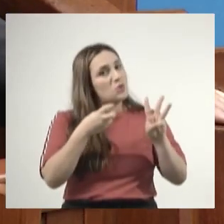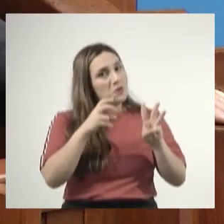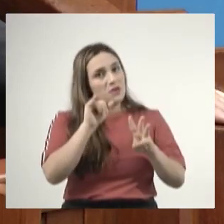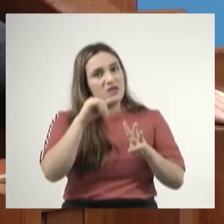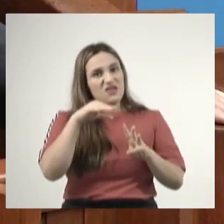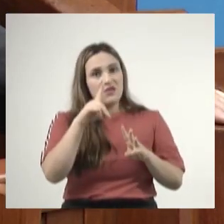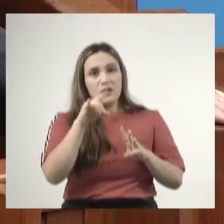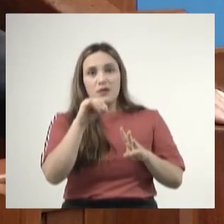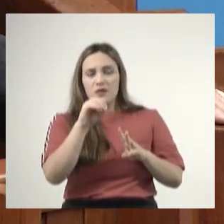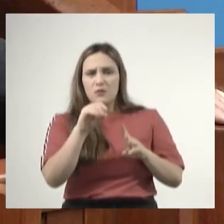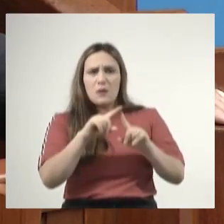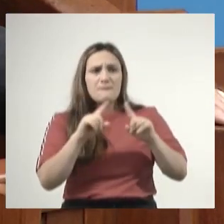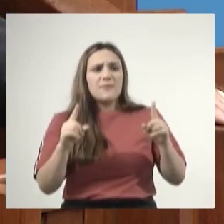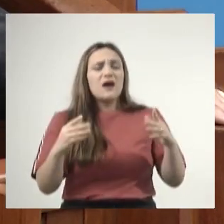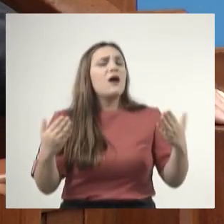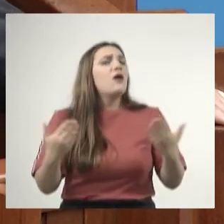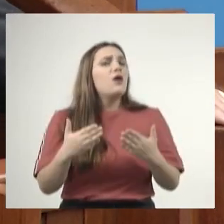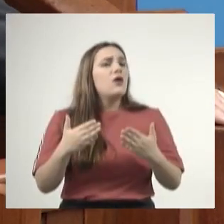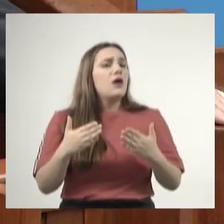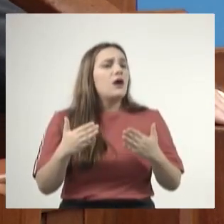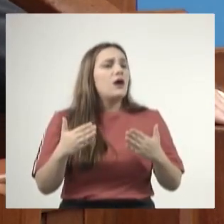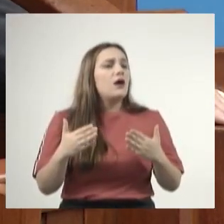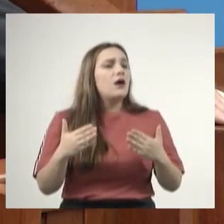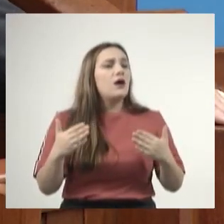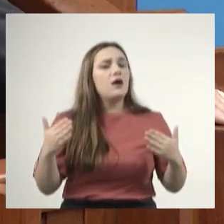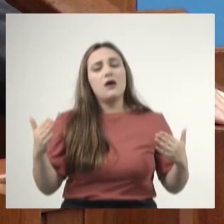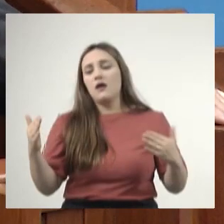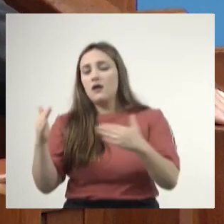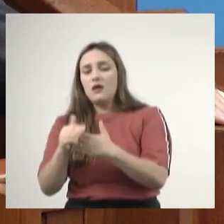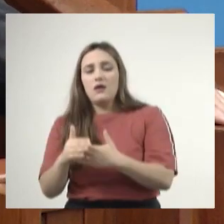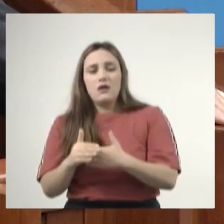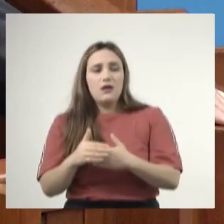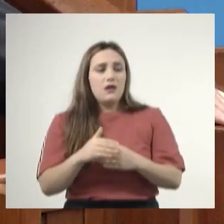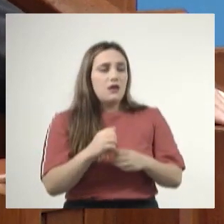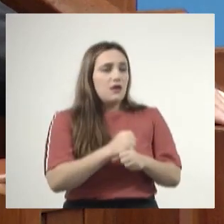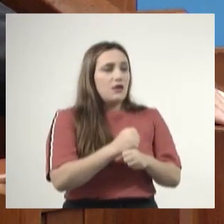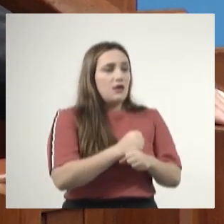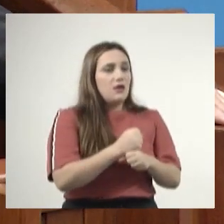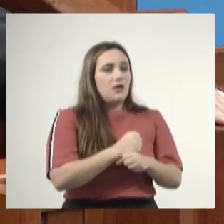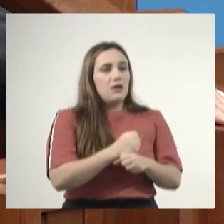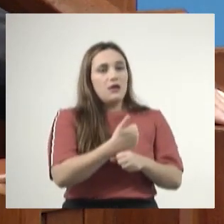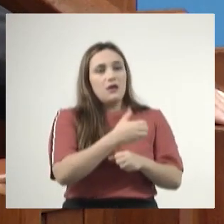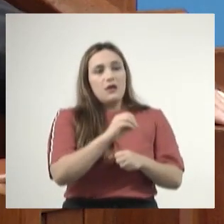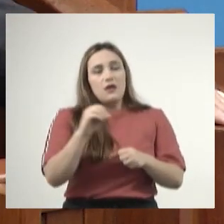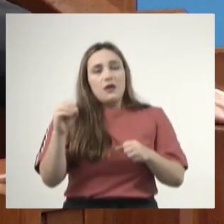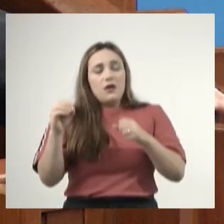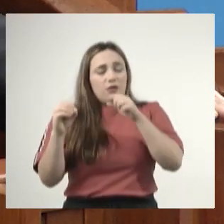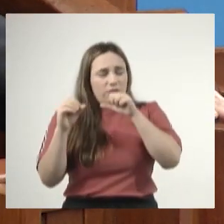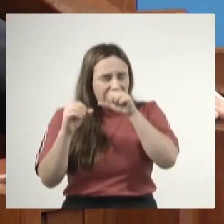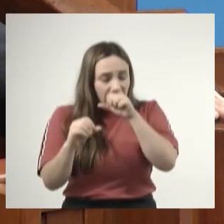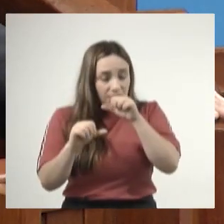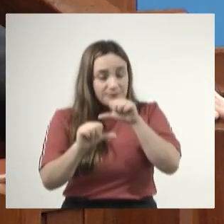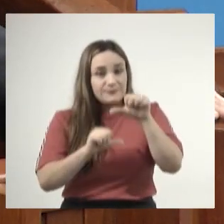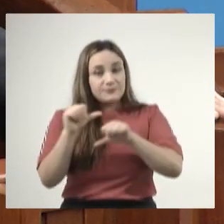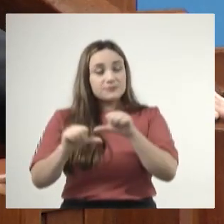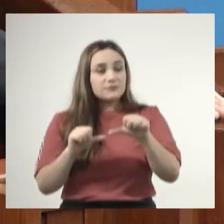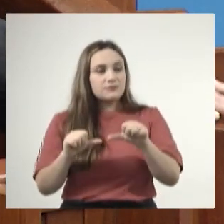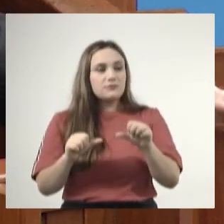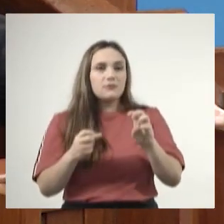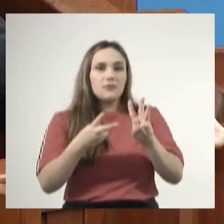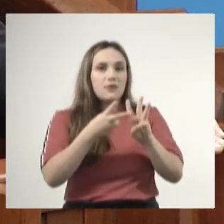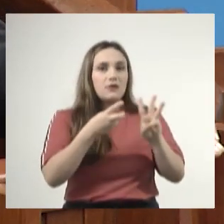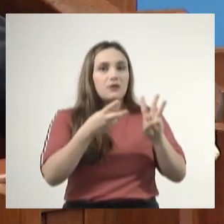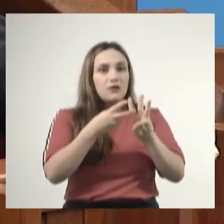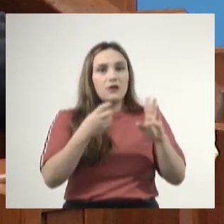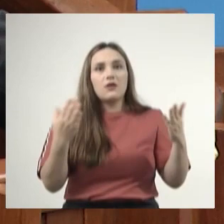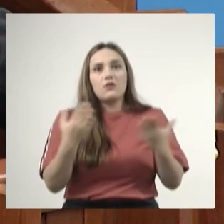de 1923 a 2023? 100 anos depois, os índios passaram de 80